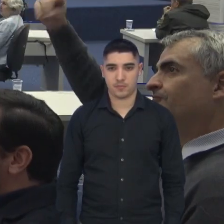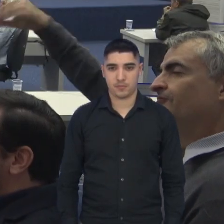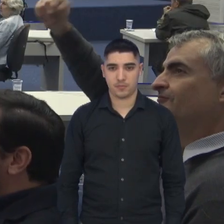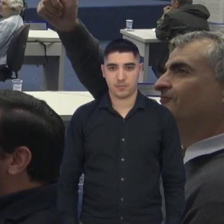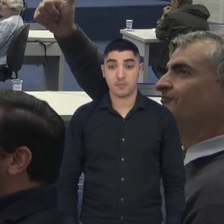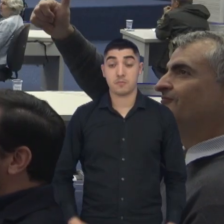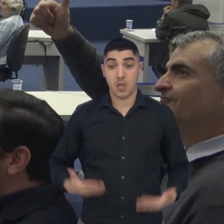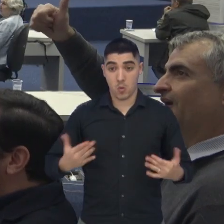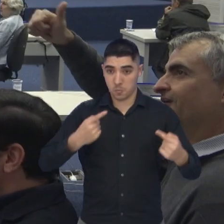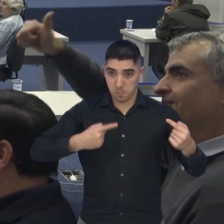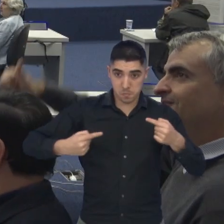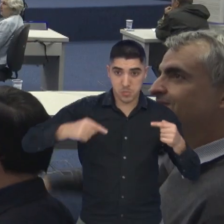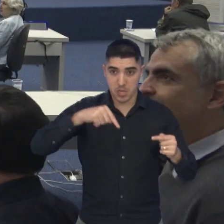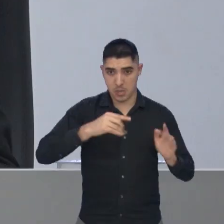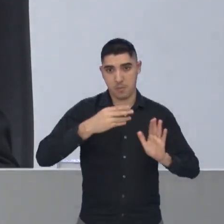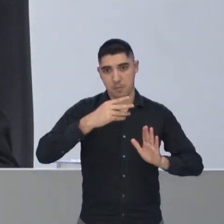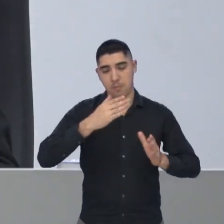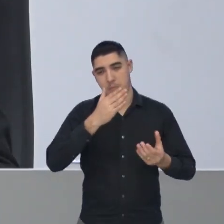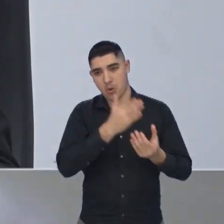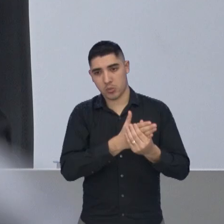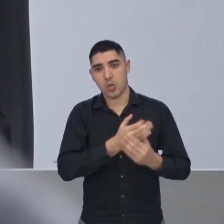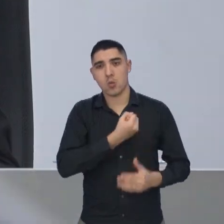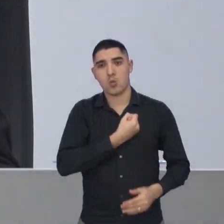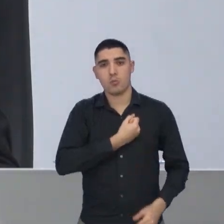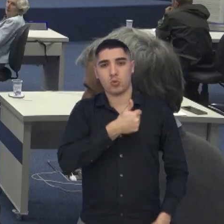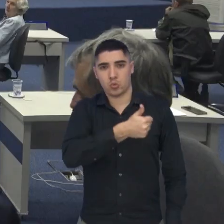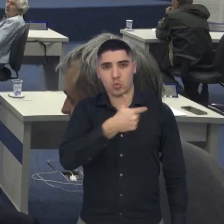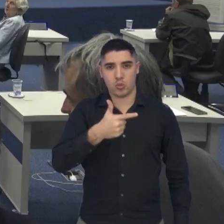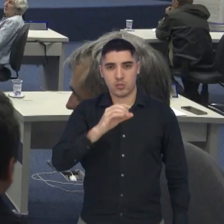Em discussão, o processo de número